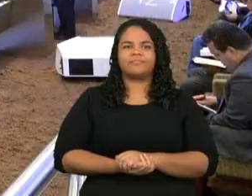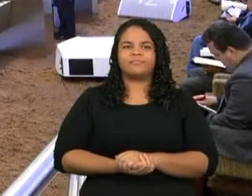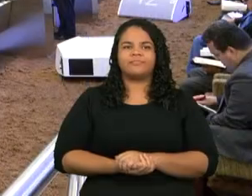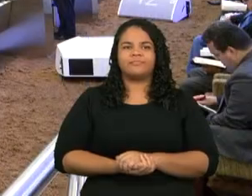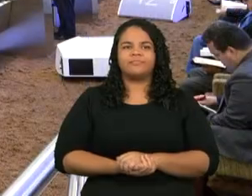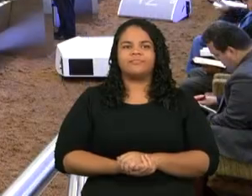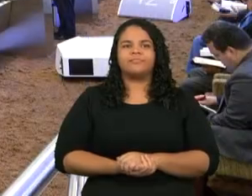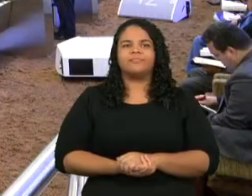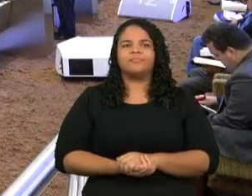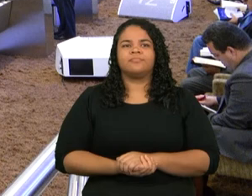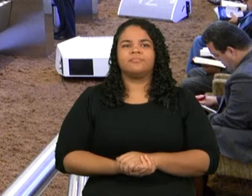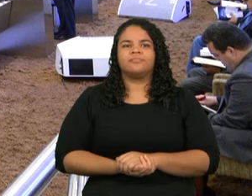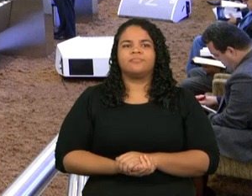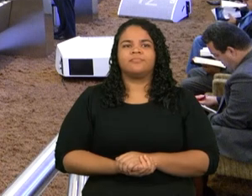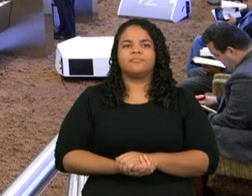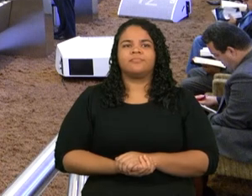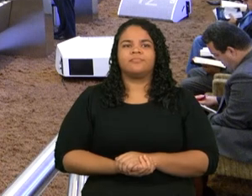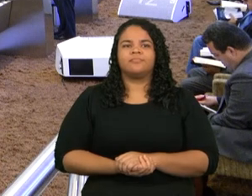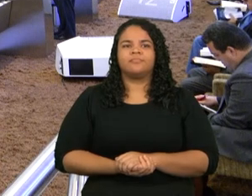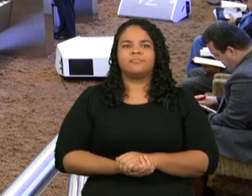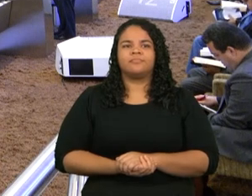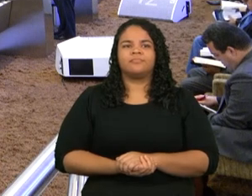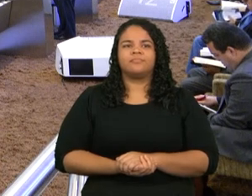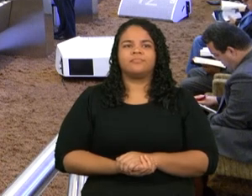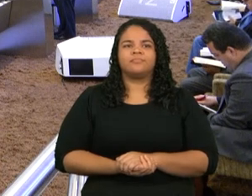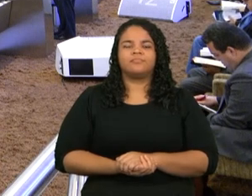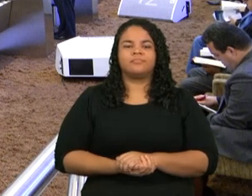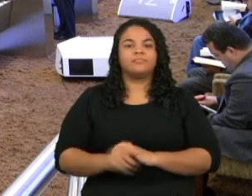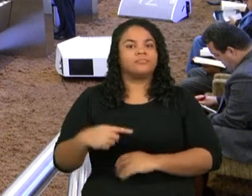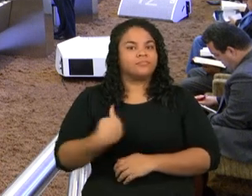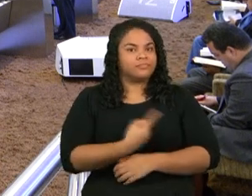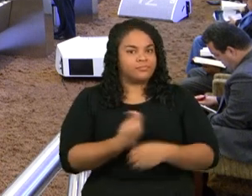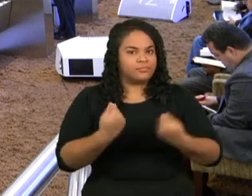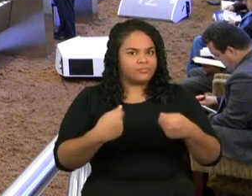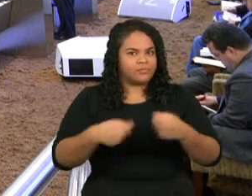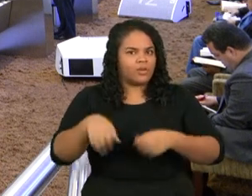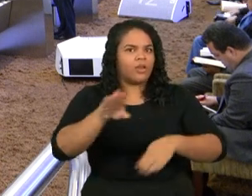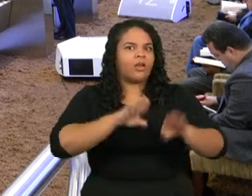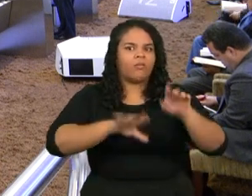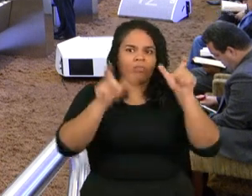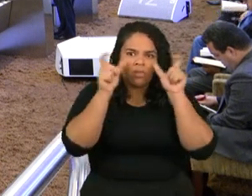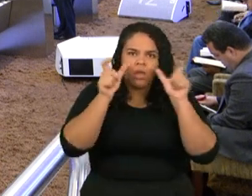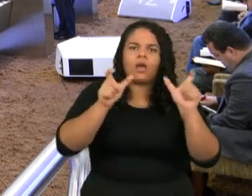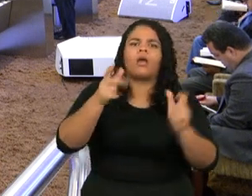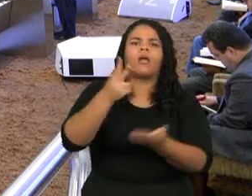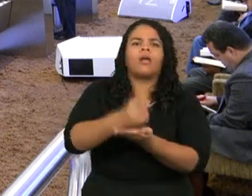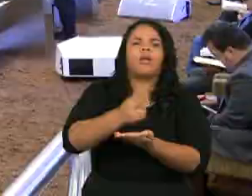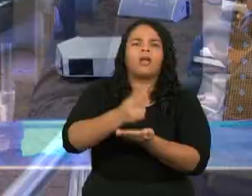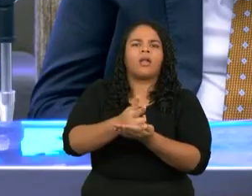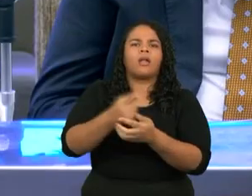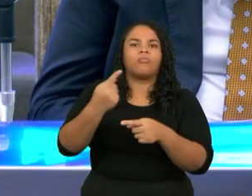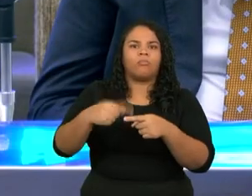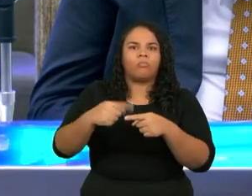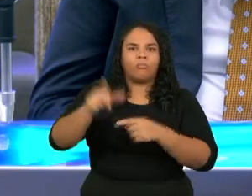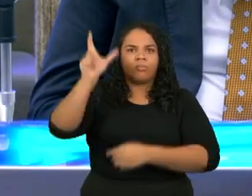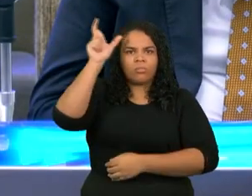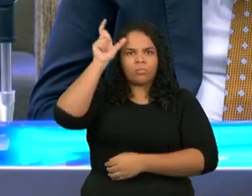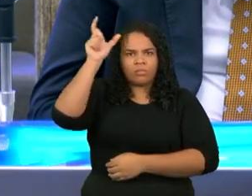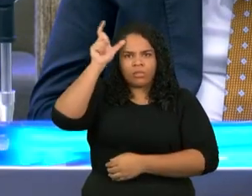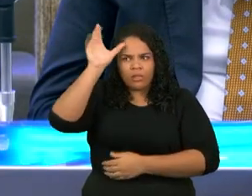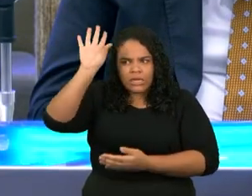atentos porque sabemos que ele é o nosso inimigo e constantemente